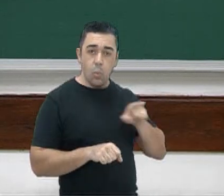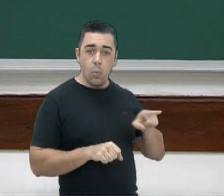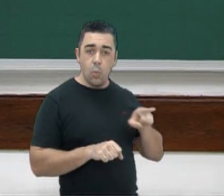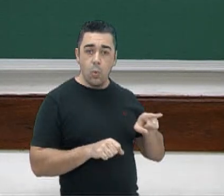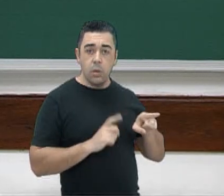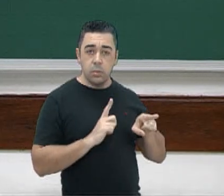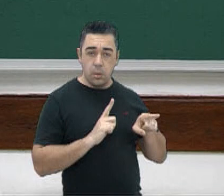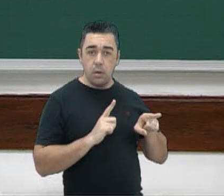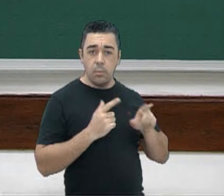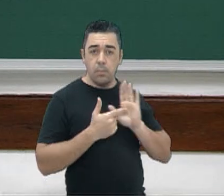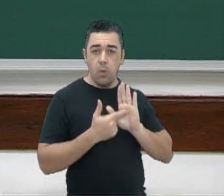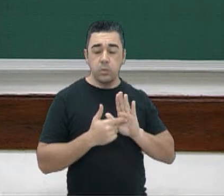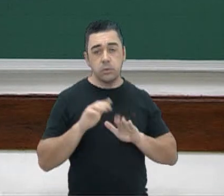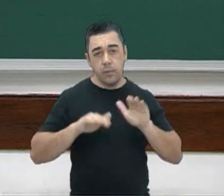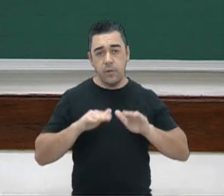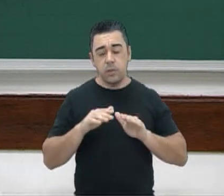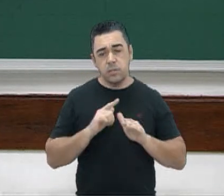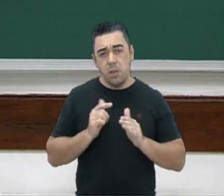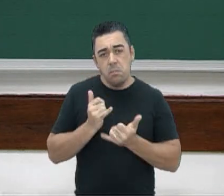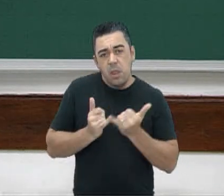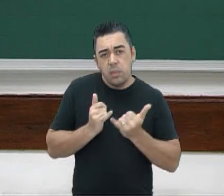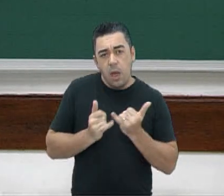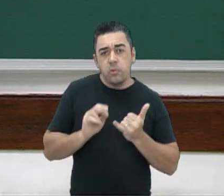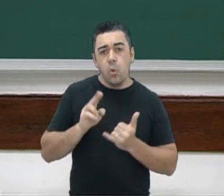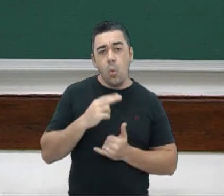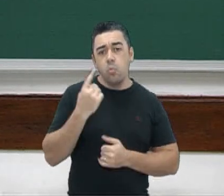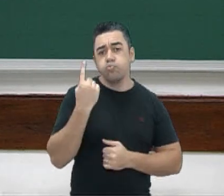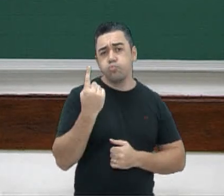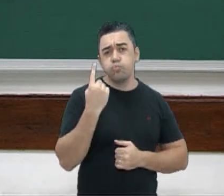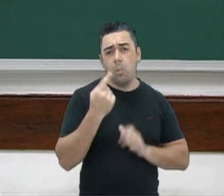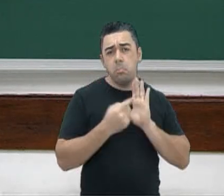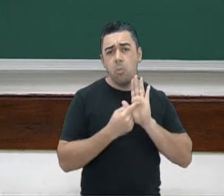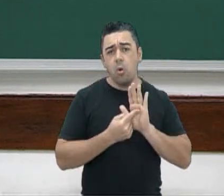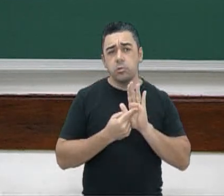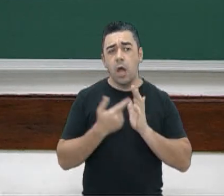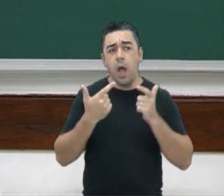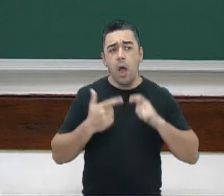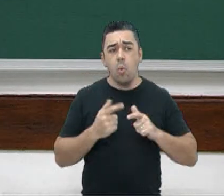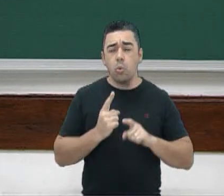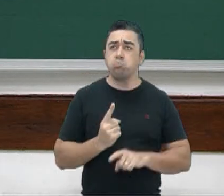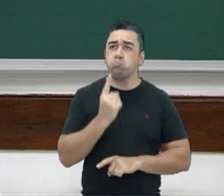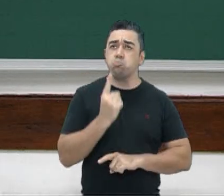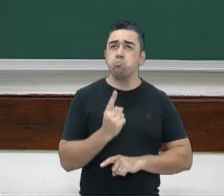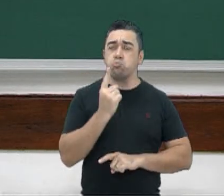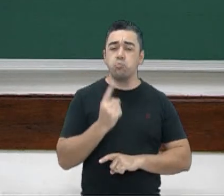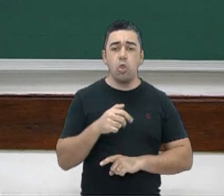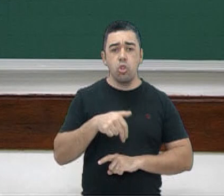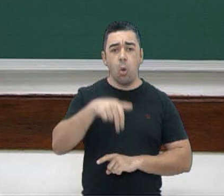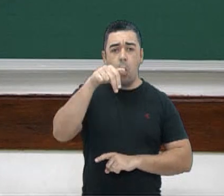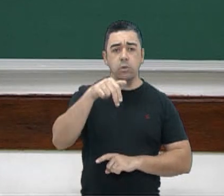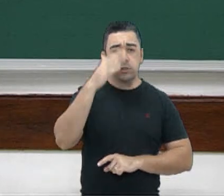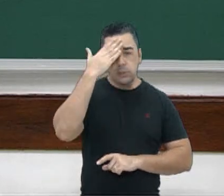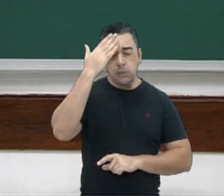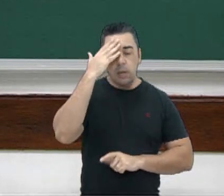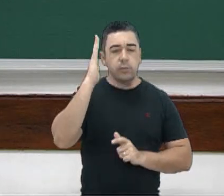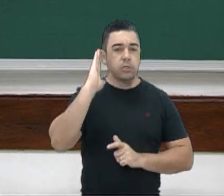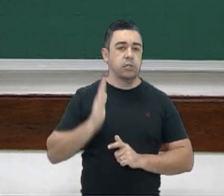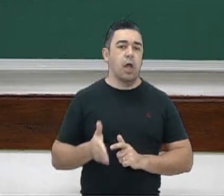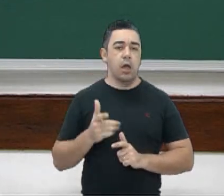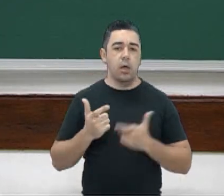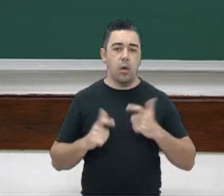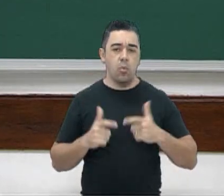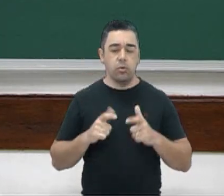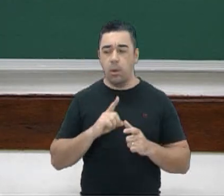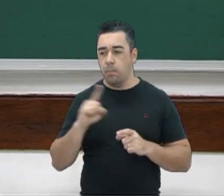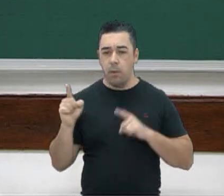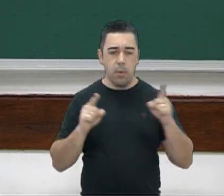pode aparecer inteira ou pode aparecer apenas uma das pontas da rosa dos ventos, que será o suficiente para que você consiga